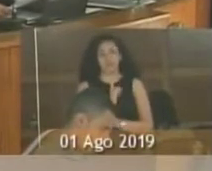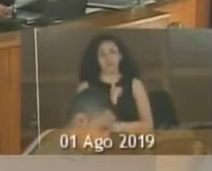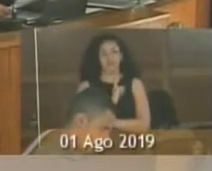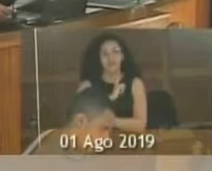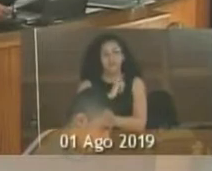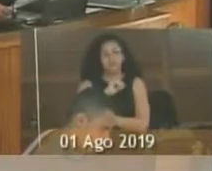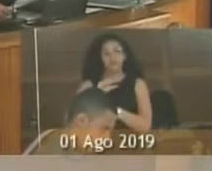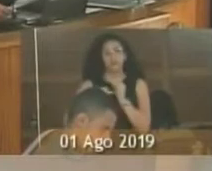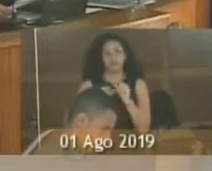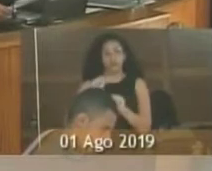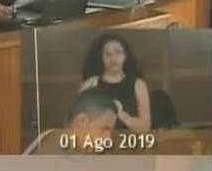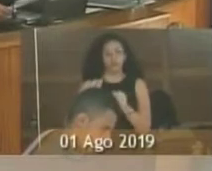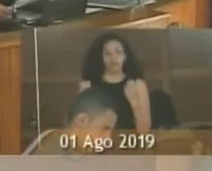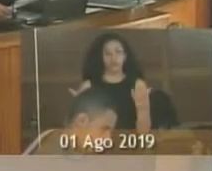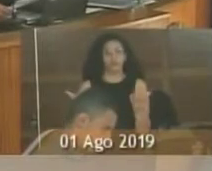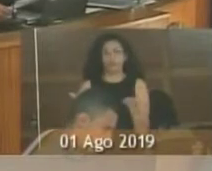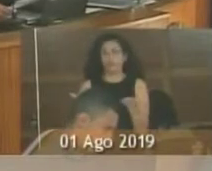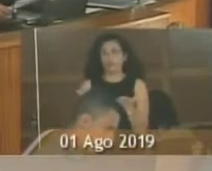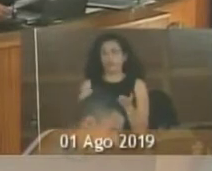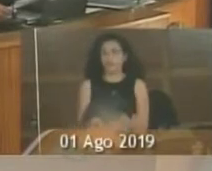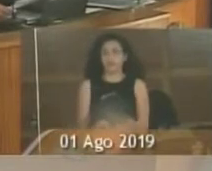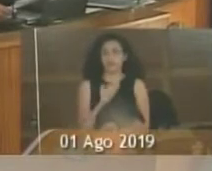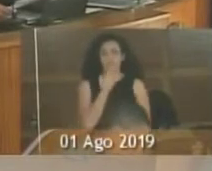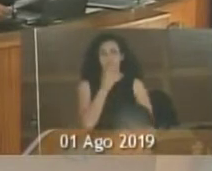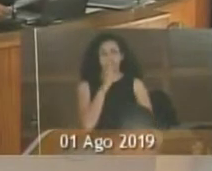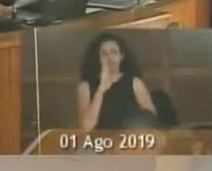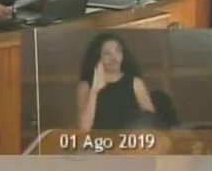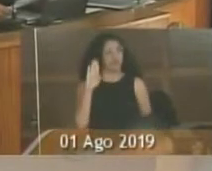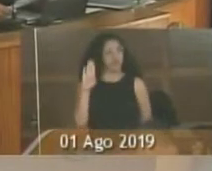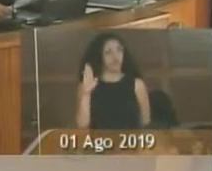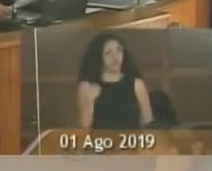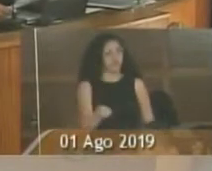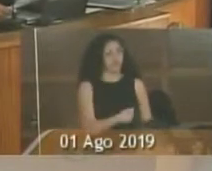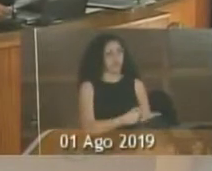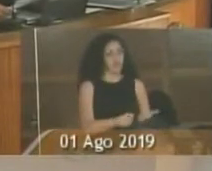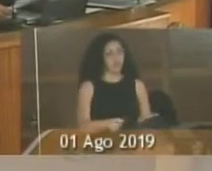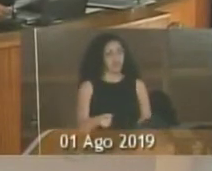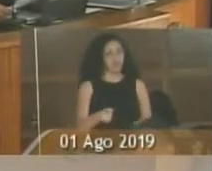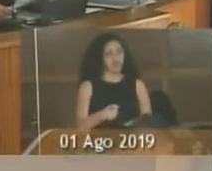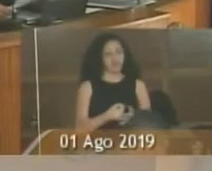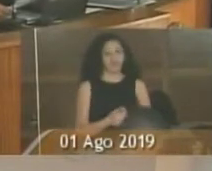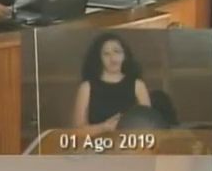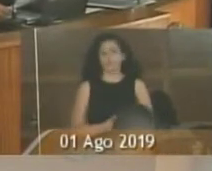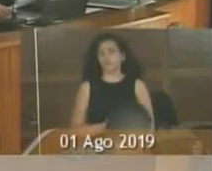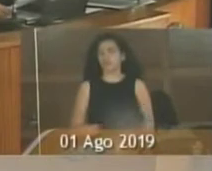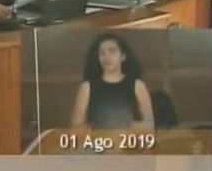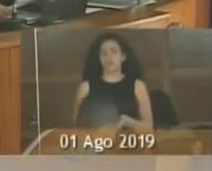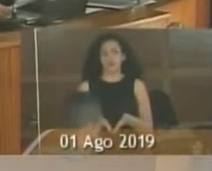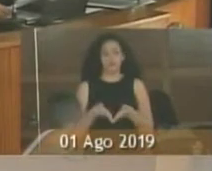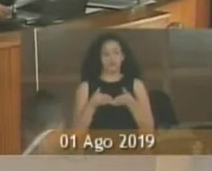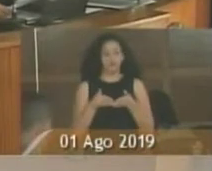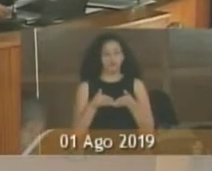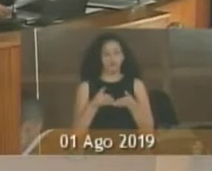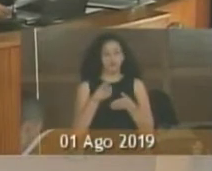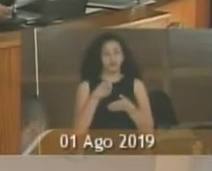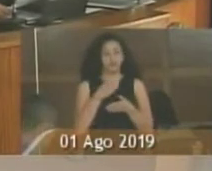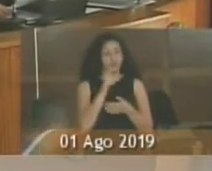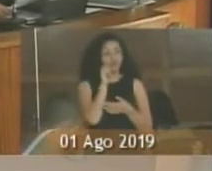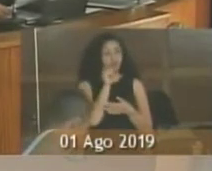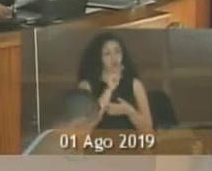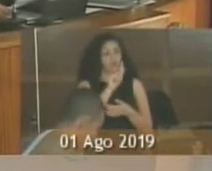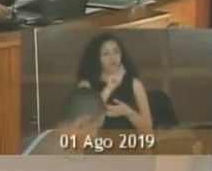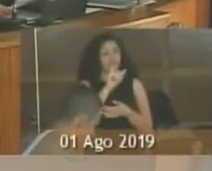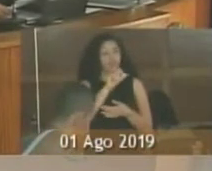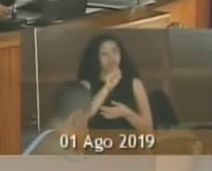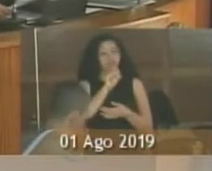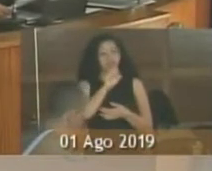alterar. Passaremos agora ao juramento e assinatura do termo de posse. Solicito à senhora Gisele de Oliveira Santos